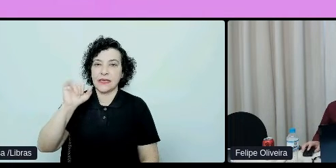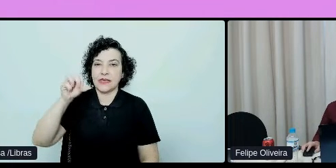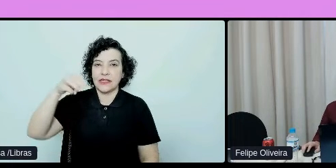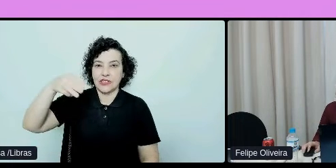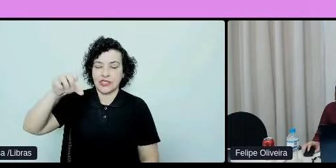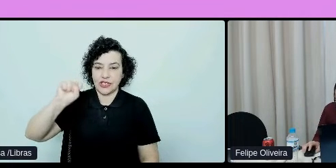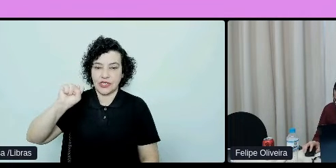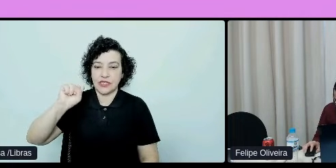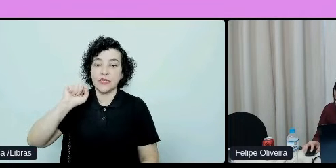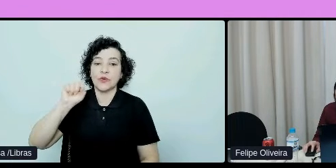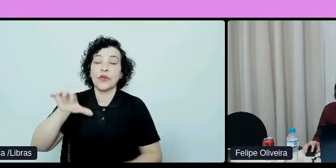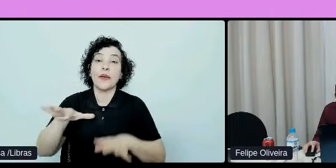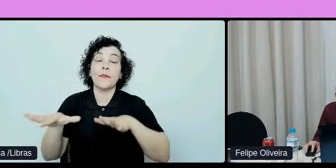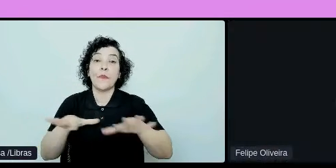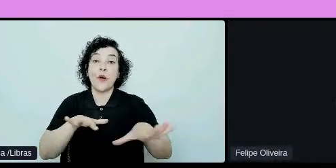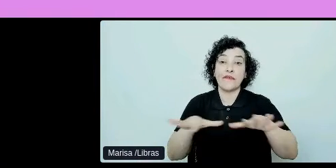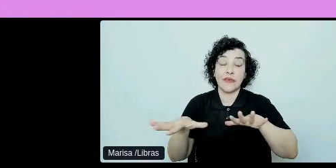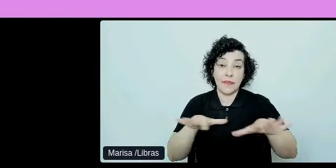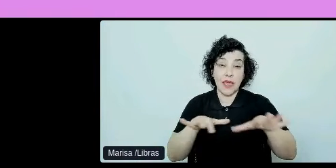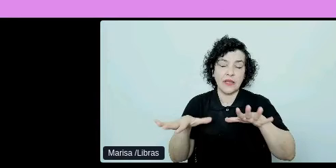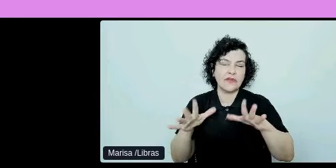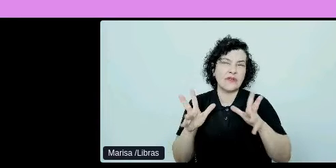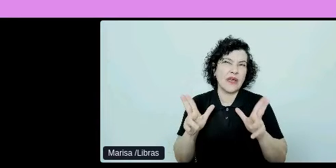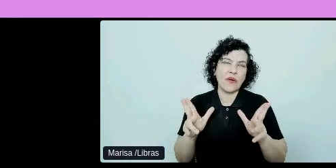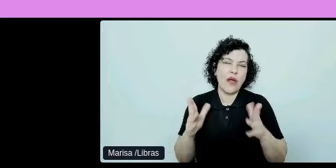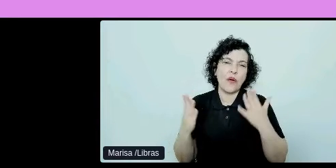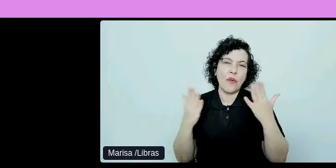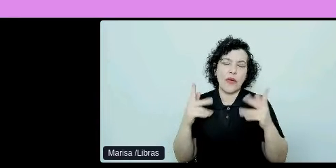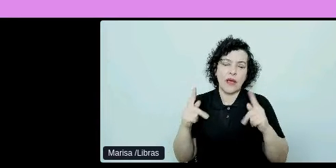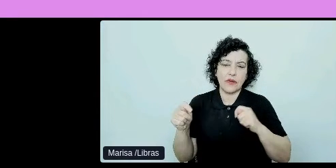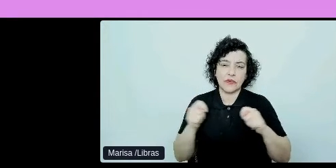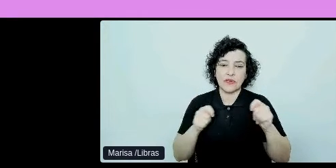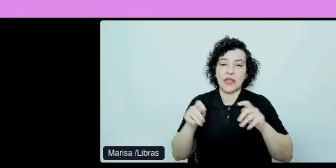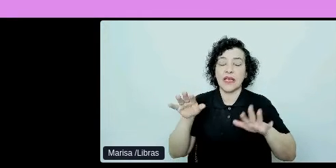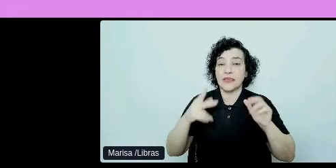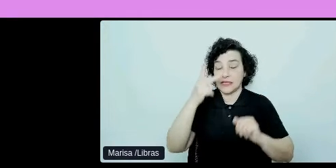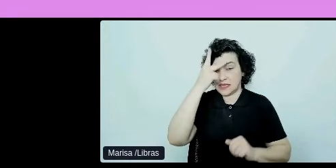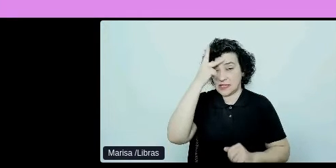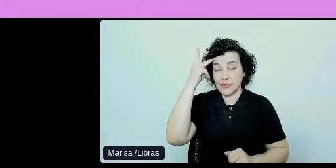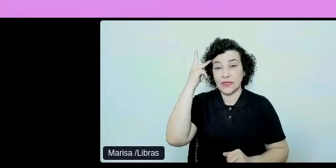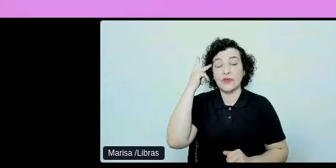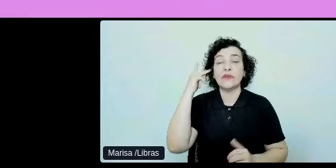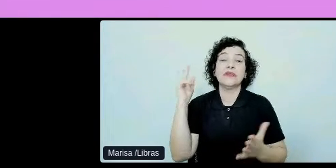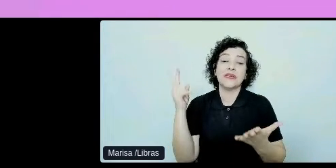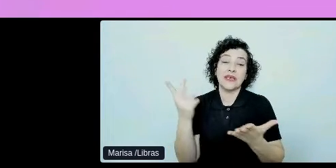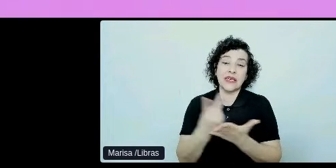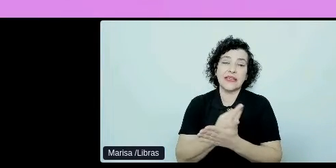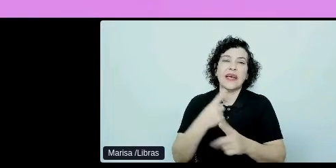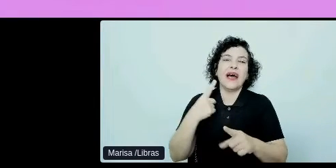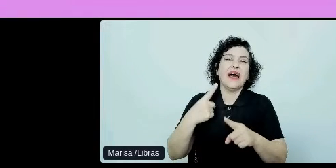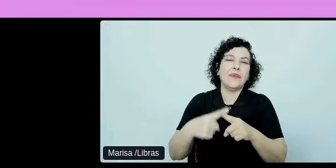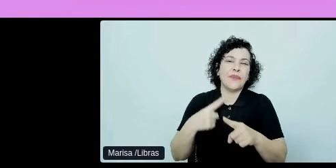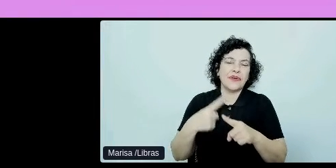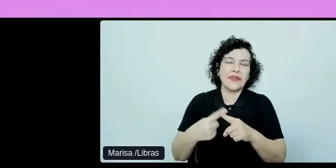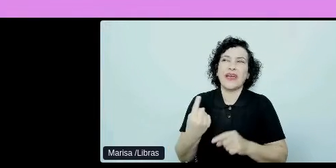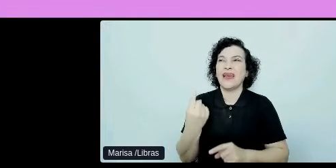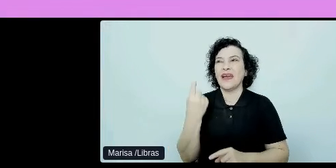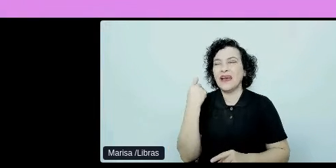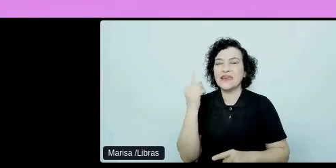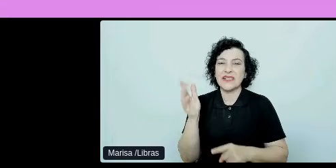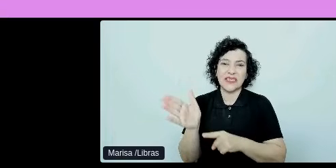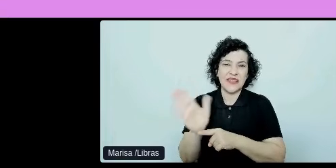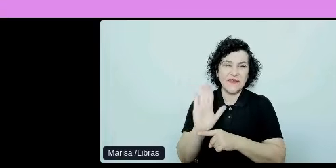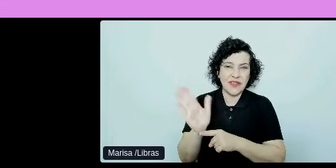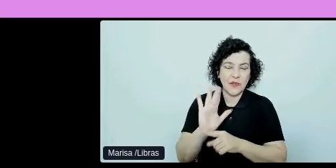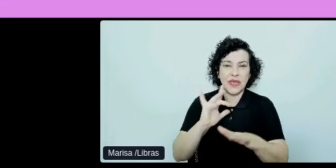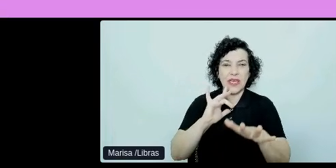para autorregulação. As pessoas normalmente têm uma ideia errada sobre isso por causa de filmes e coisas que vêm nas redes